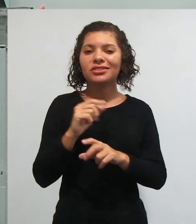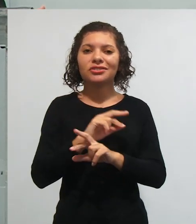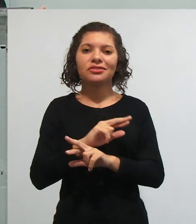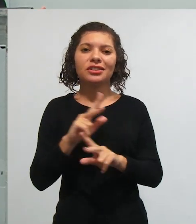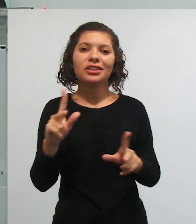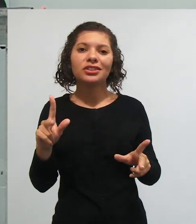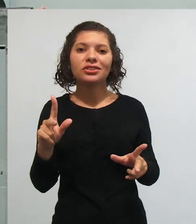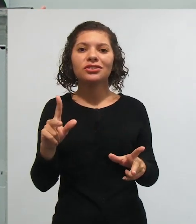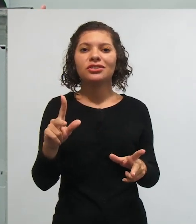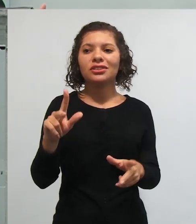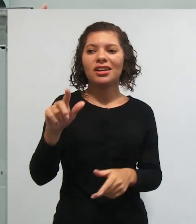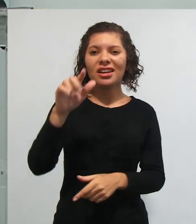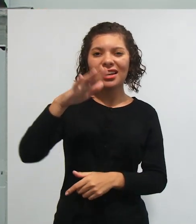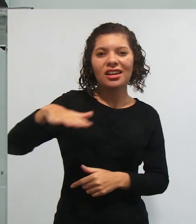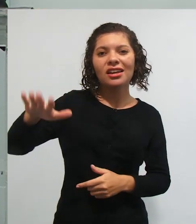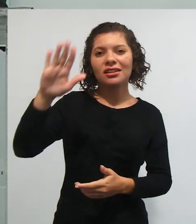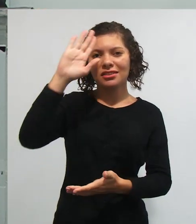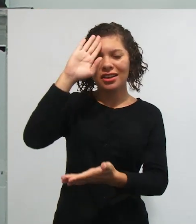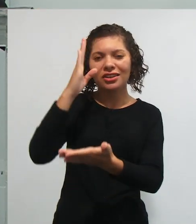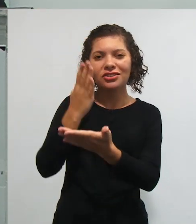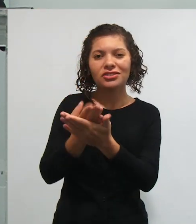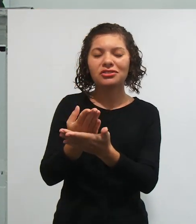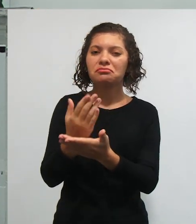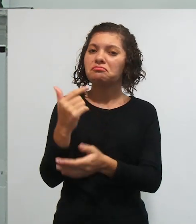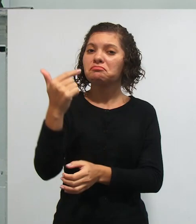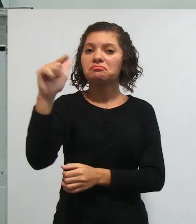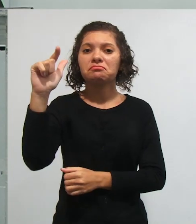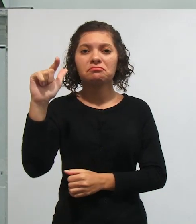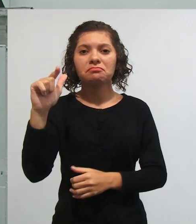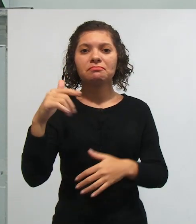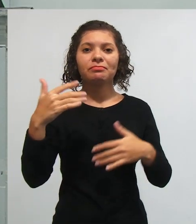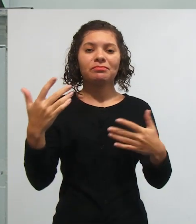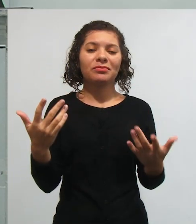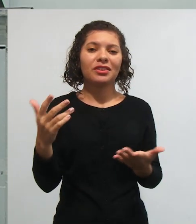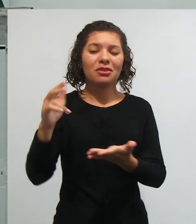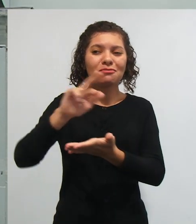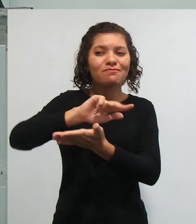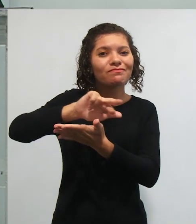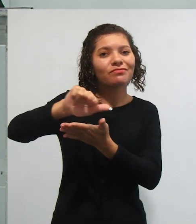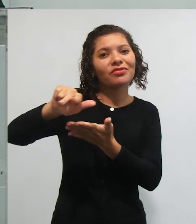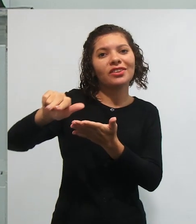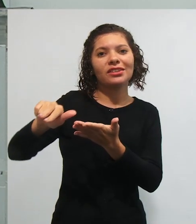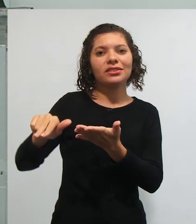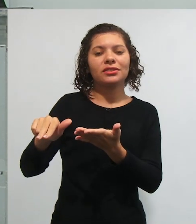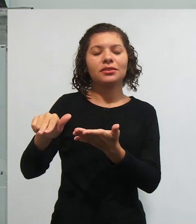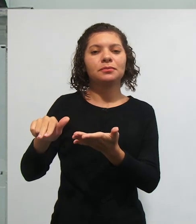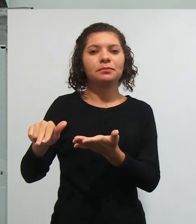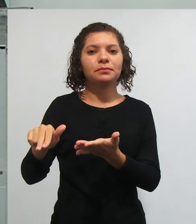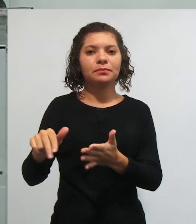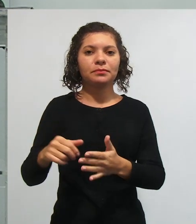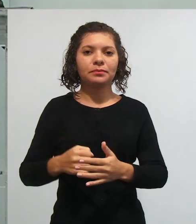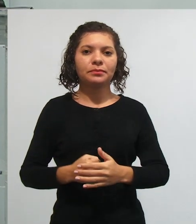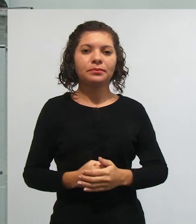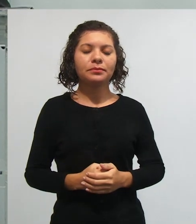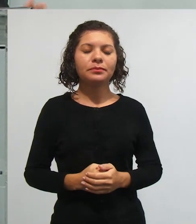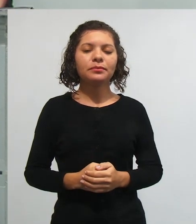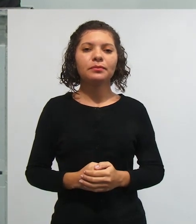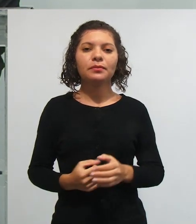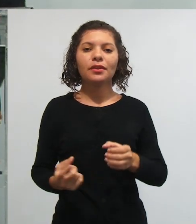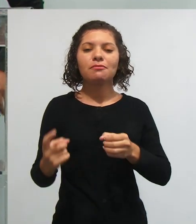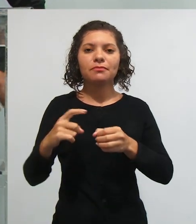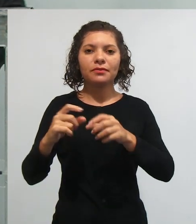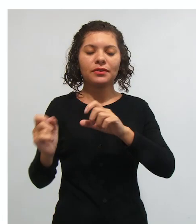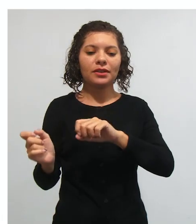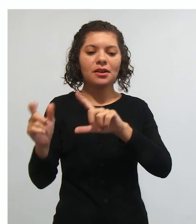vários credos e tudo isso é que faz a diferenciação de mim para o outro vamos lá nos